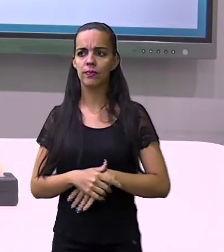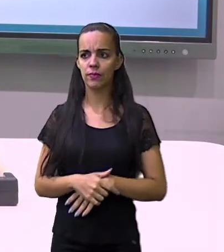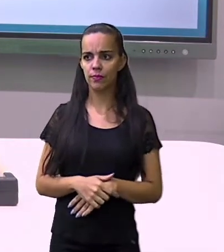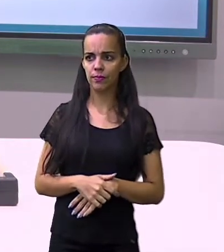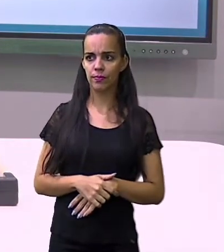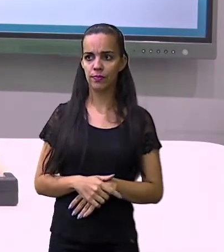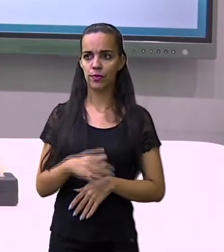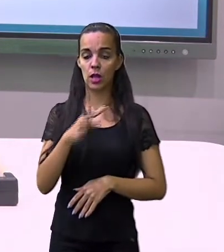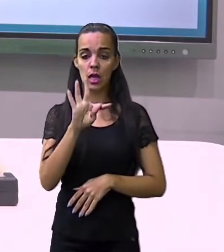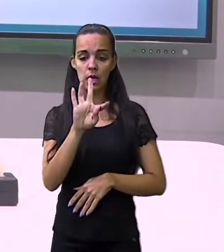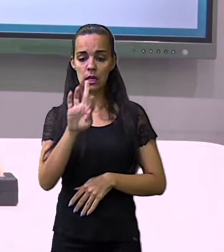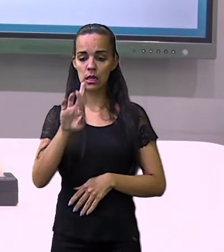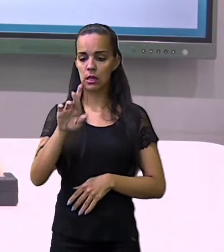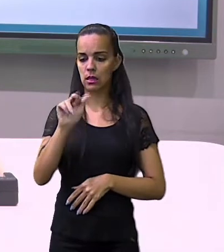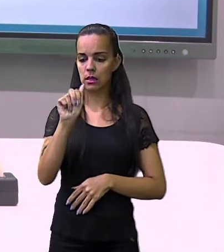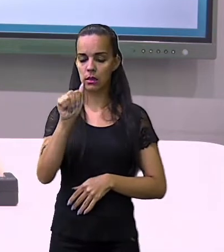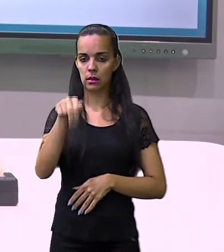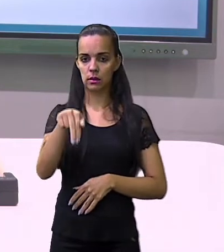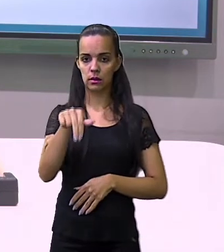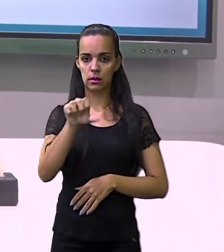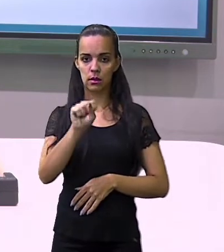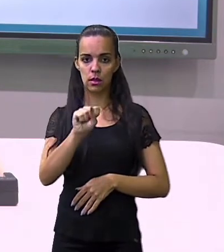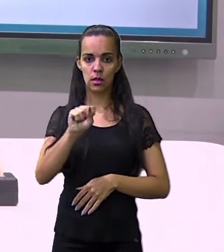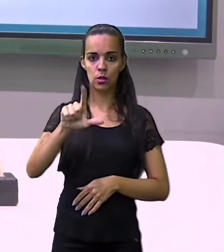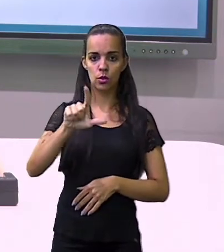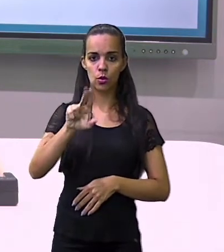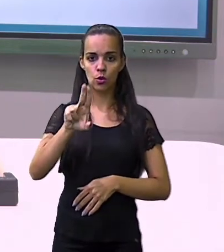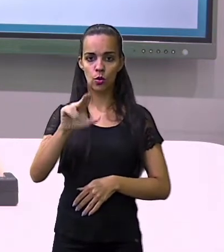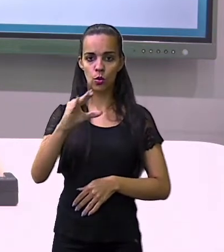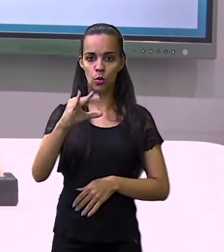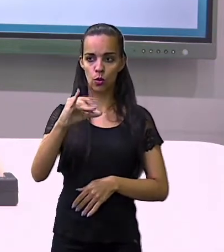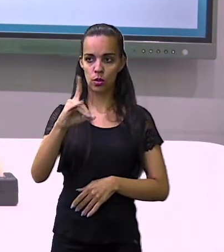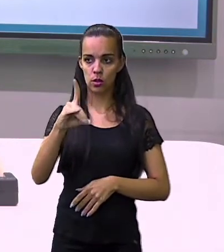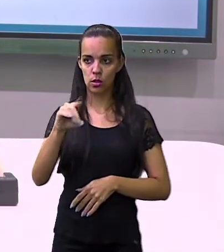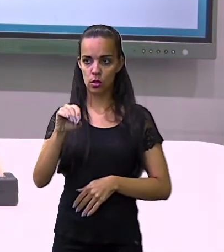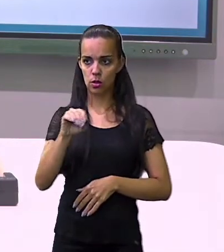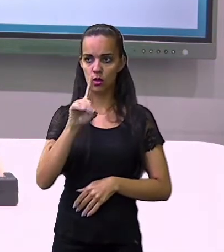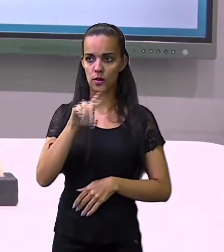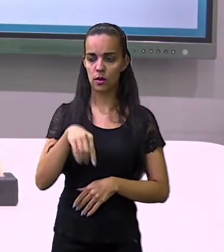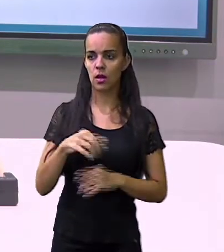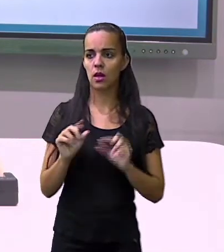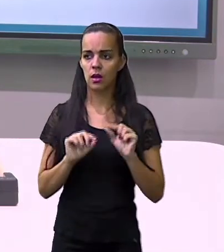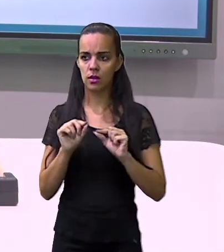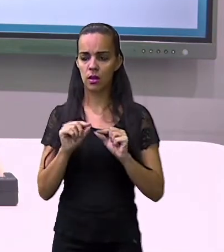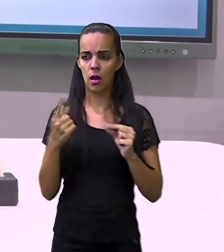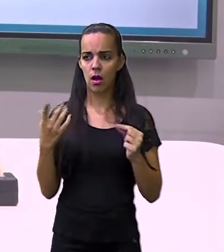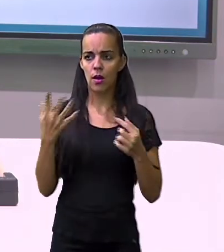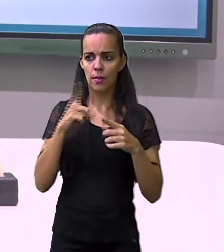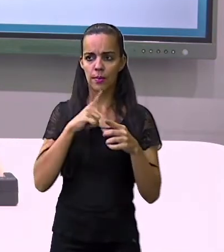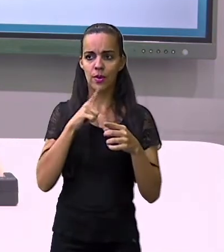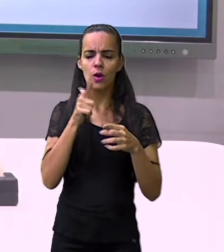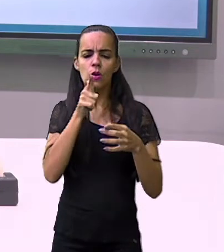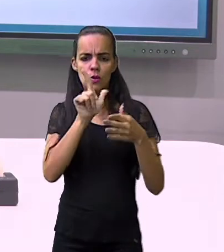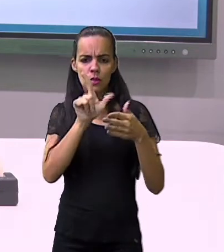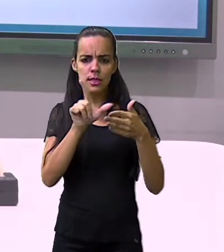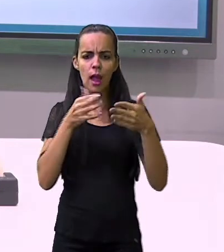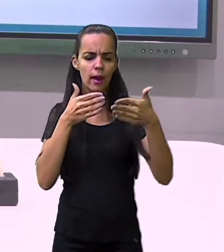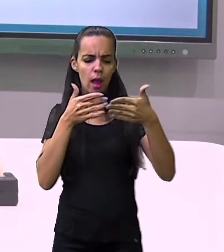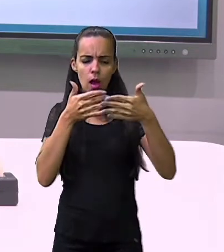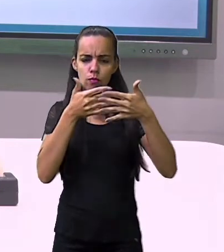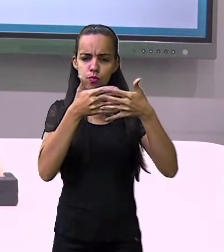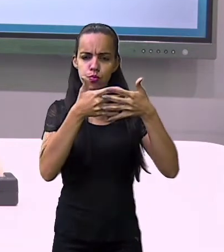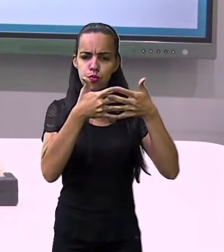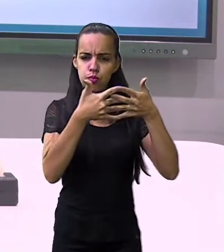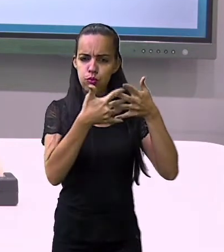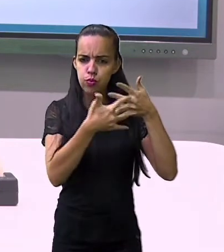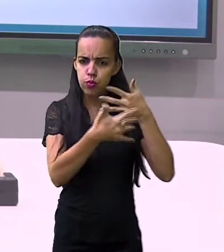corpos translúcidos. Por quê? Porque é um material, ó, que ele passa um pouco da